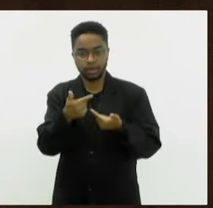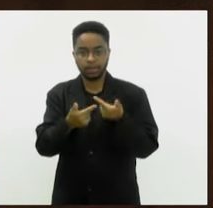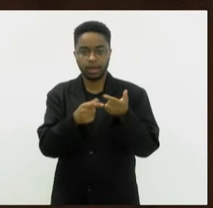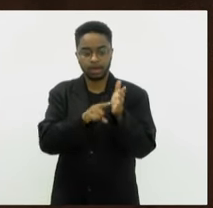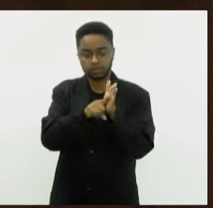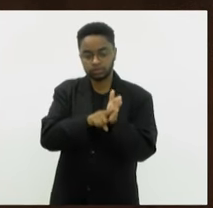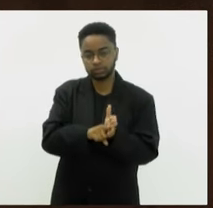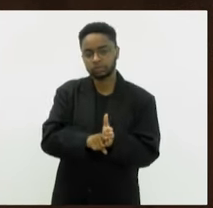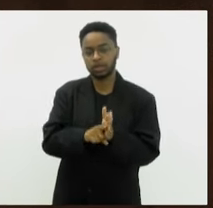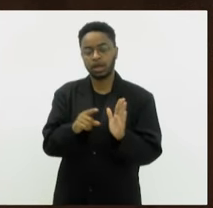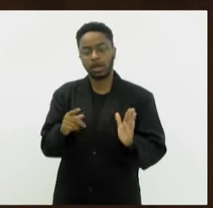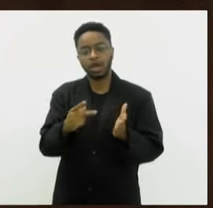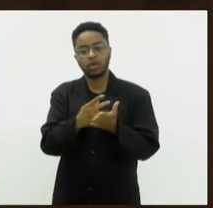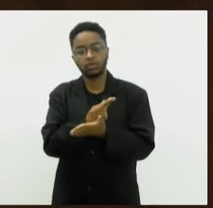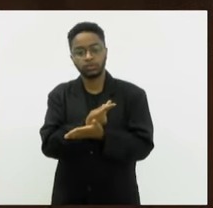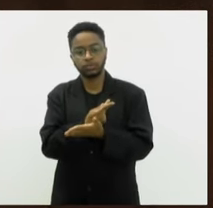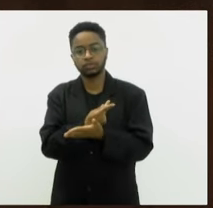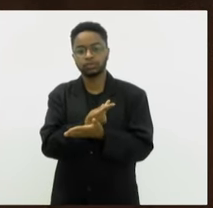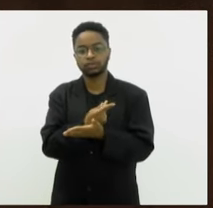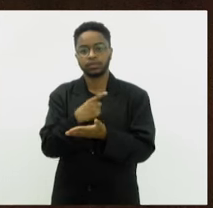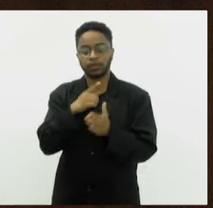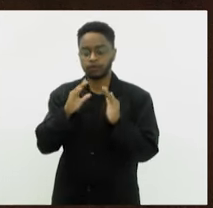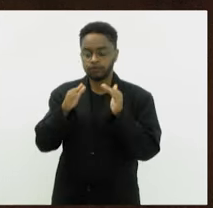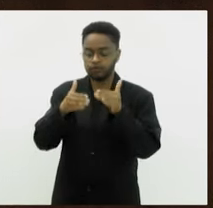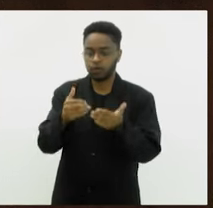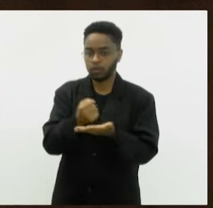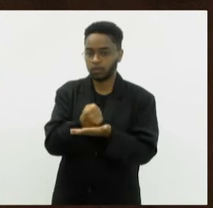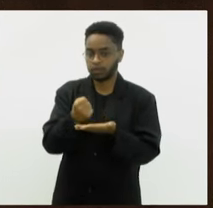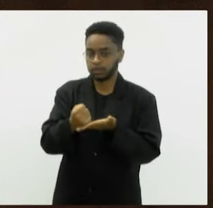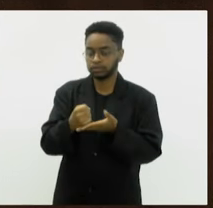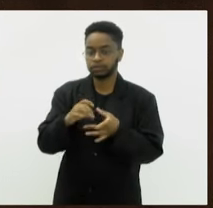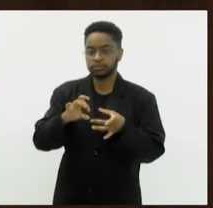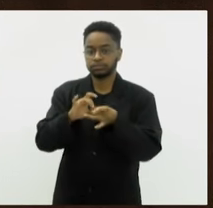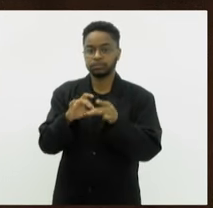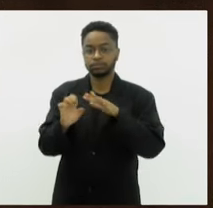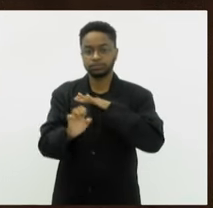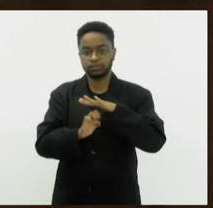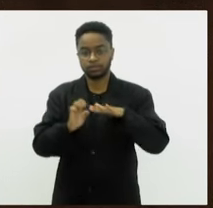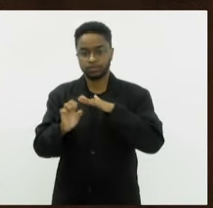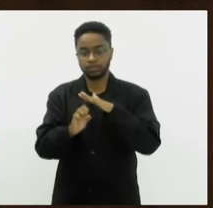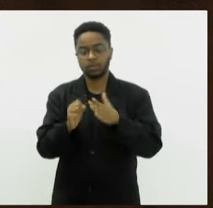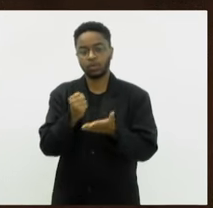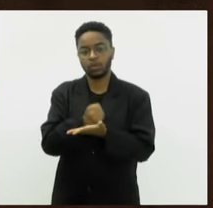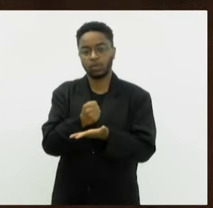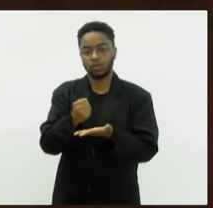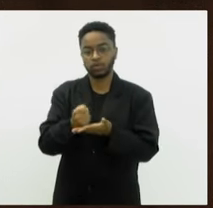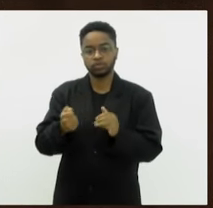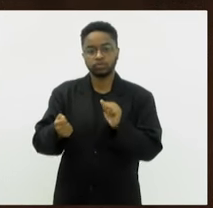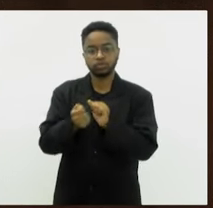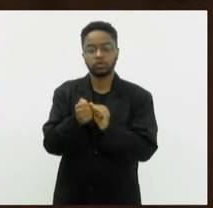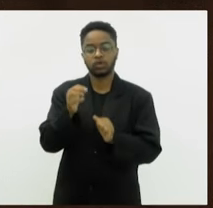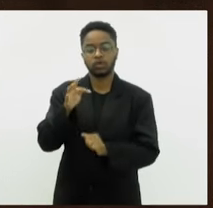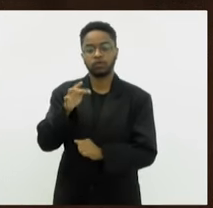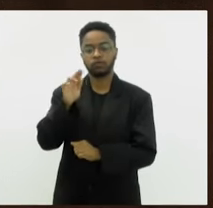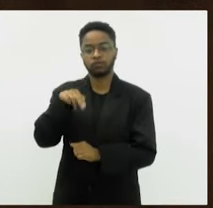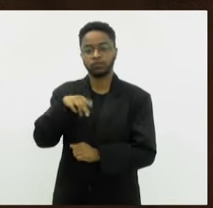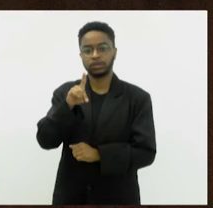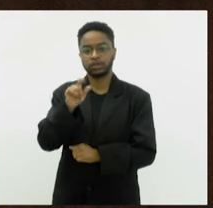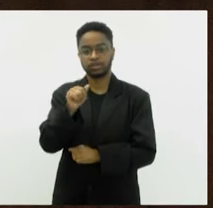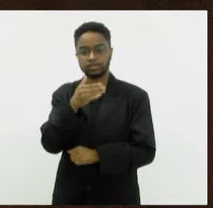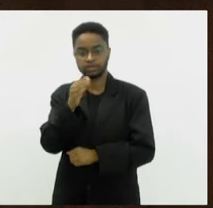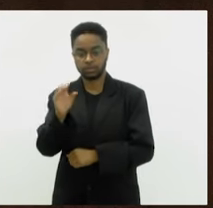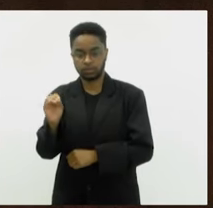realizado debruçou-se sobre contratações de empresas cujos contratos com a Fundação